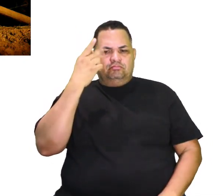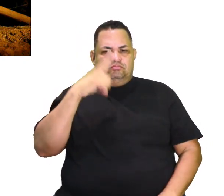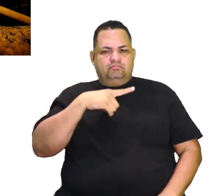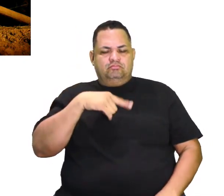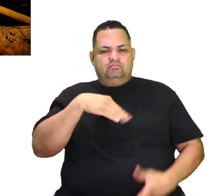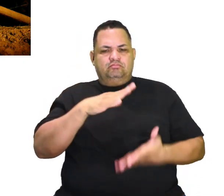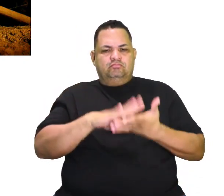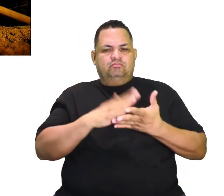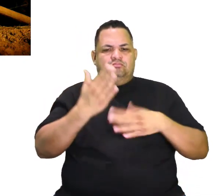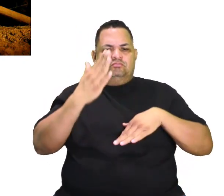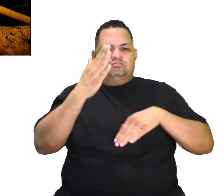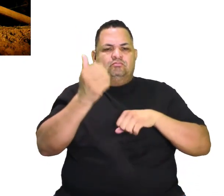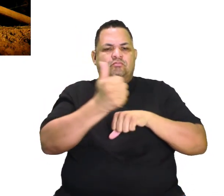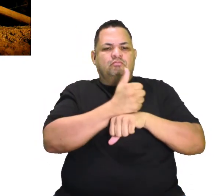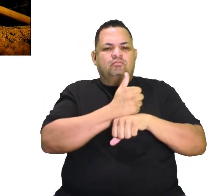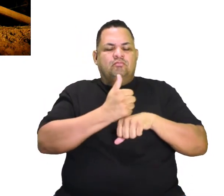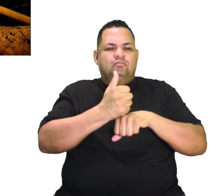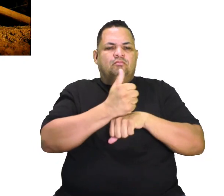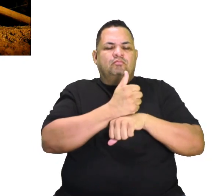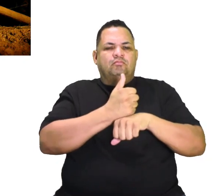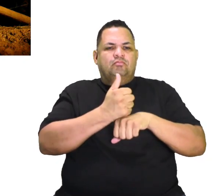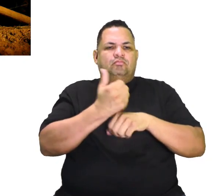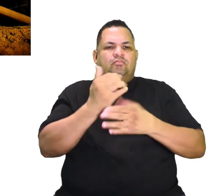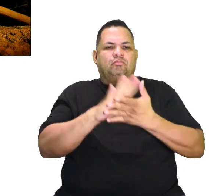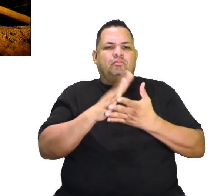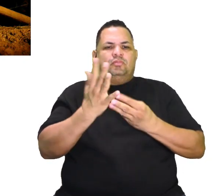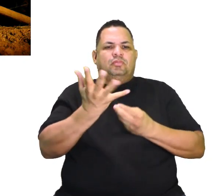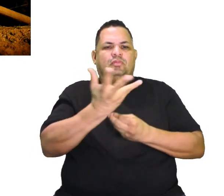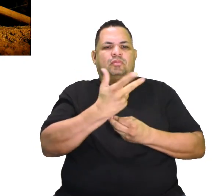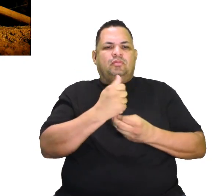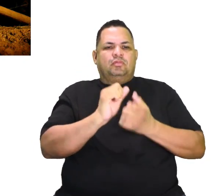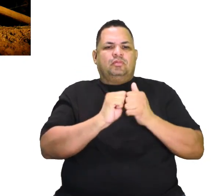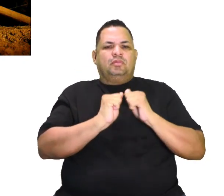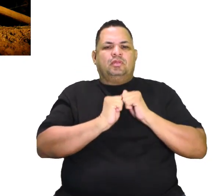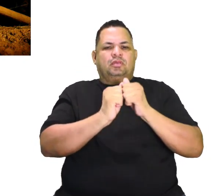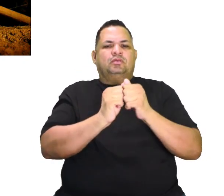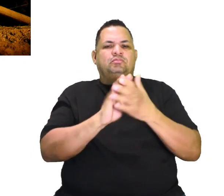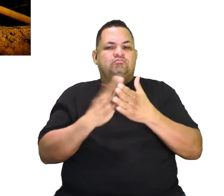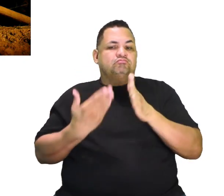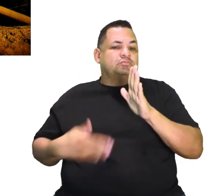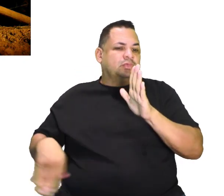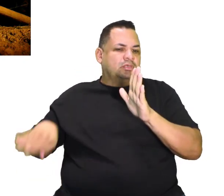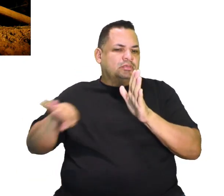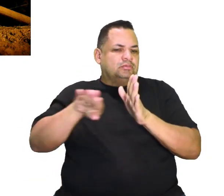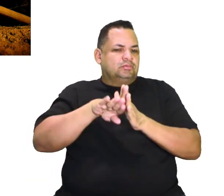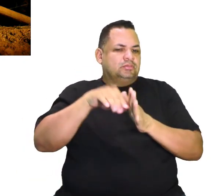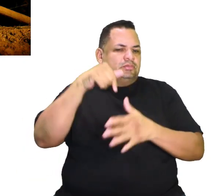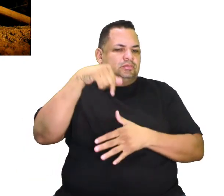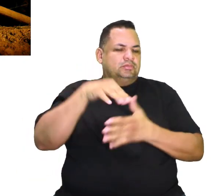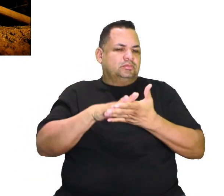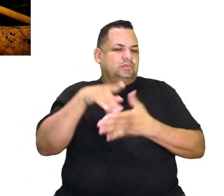artista renomado que vem de São Paulo, Rio de Janeiro, acompanhar esse teatro.